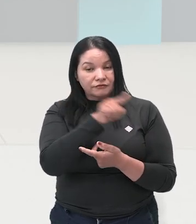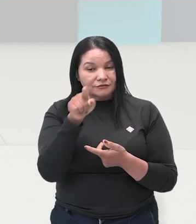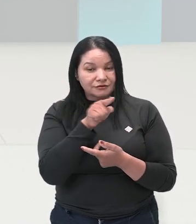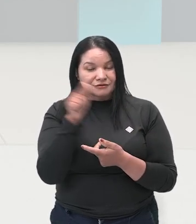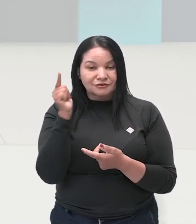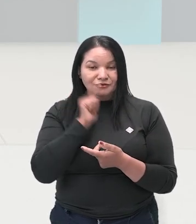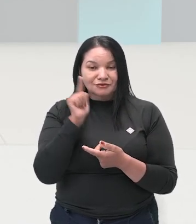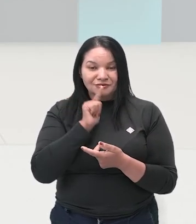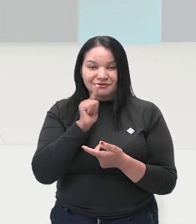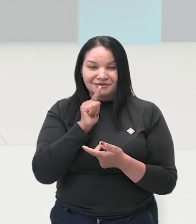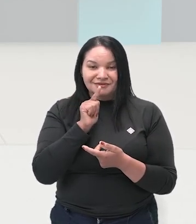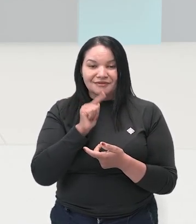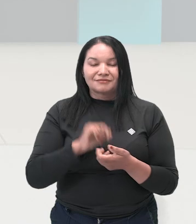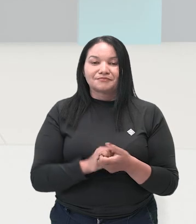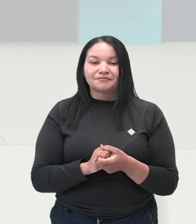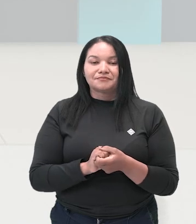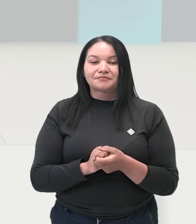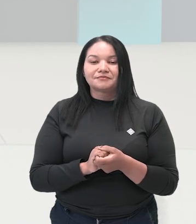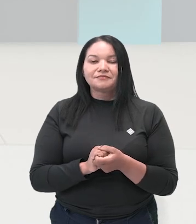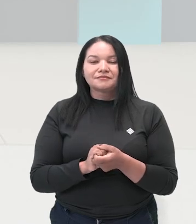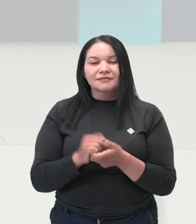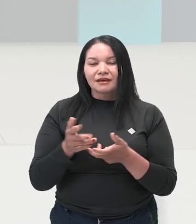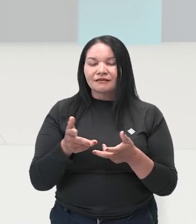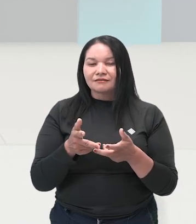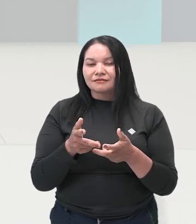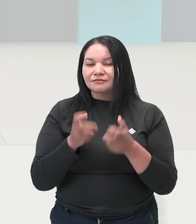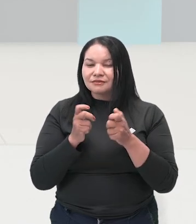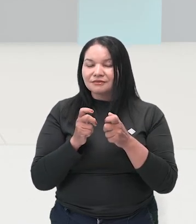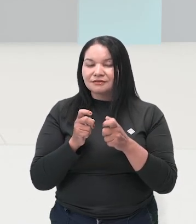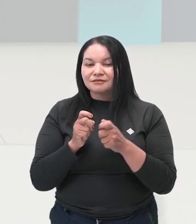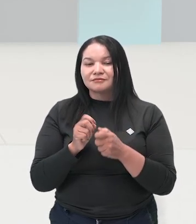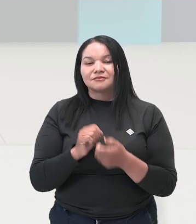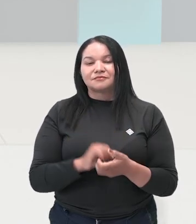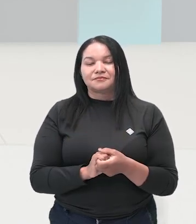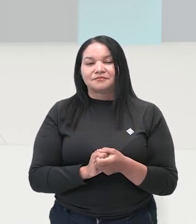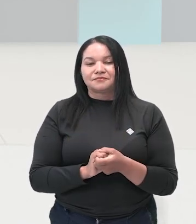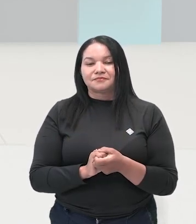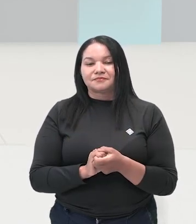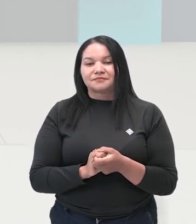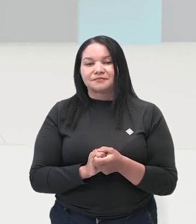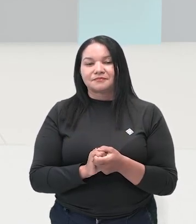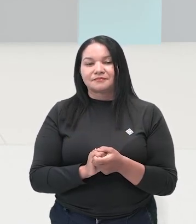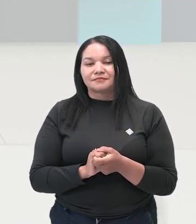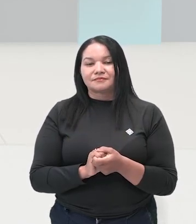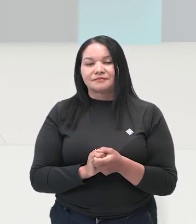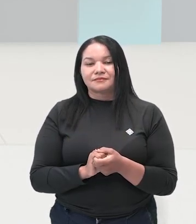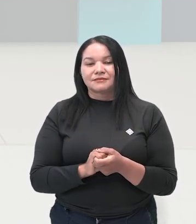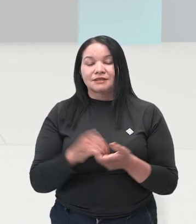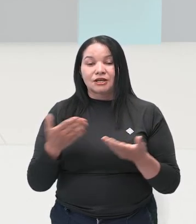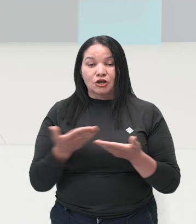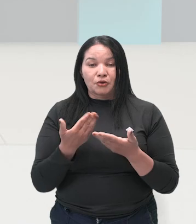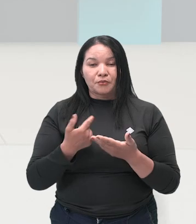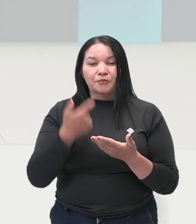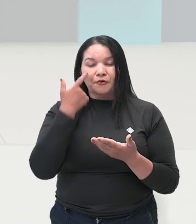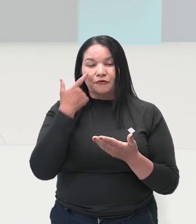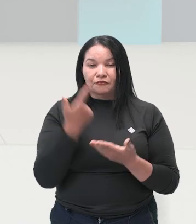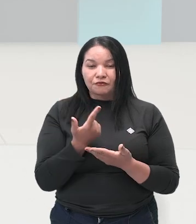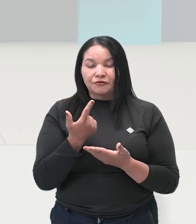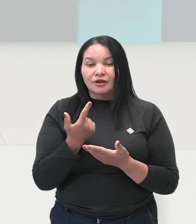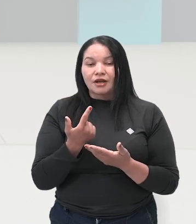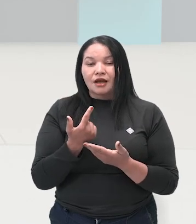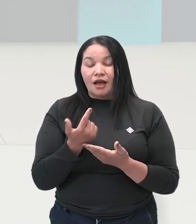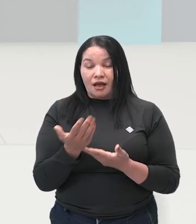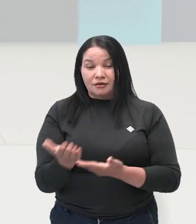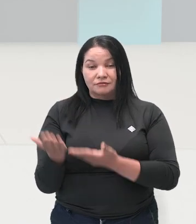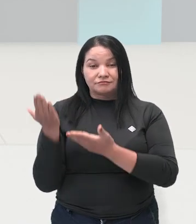se vocês conseguem aí captar a mensagem. Você se depara com este texto, você